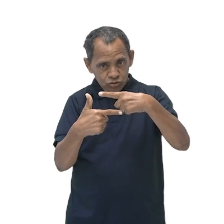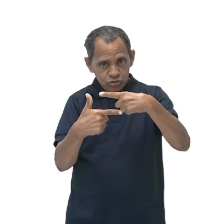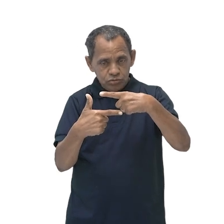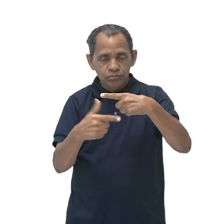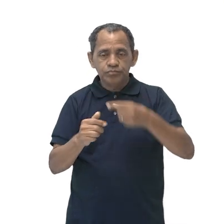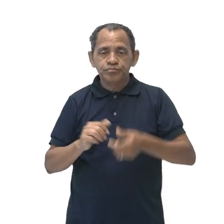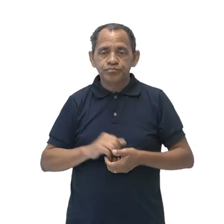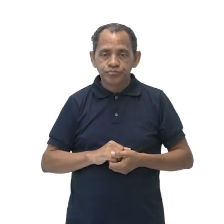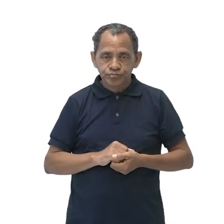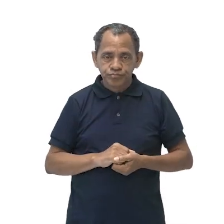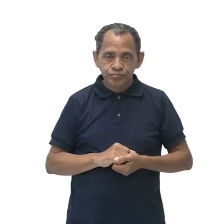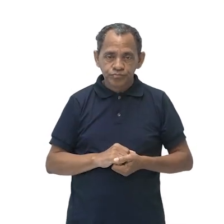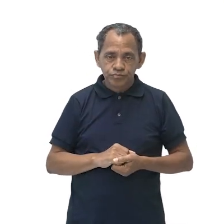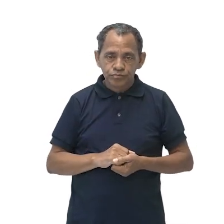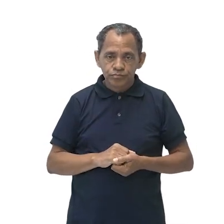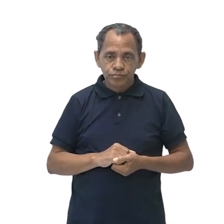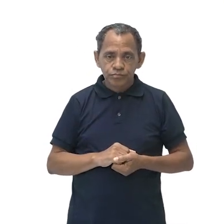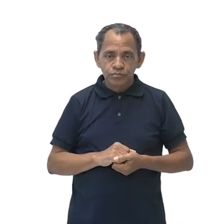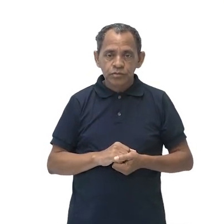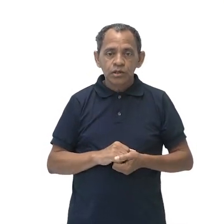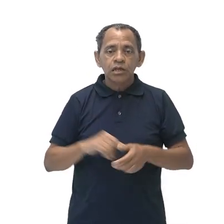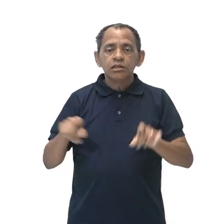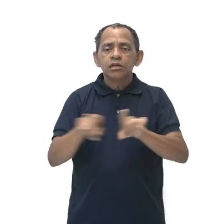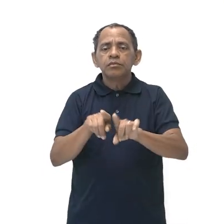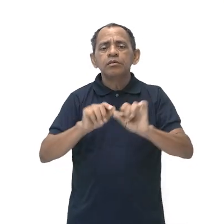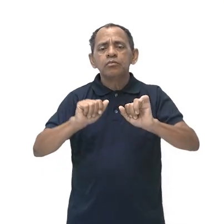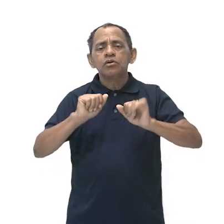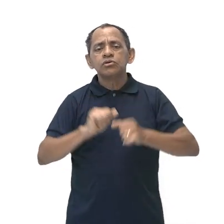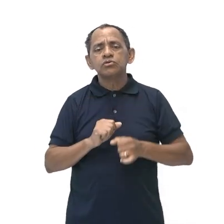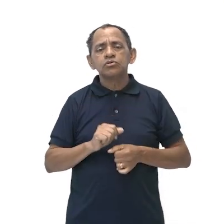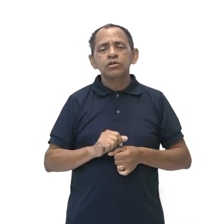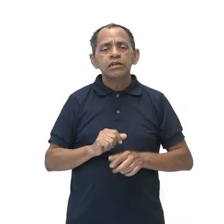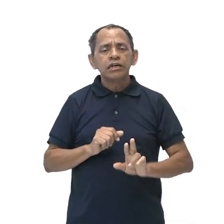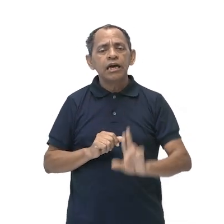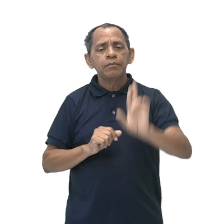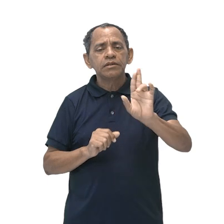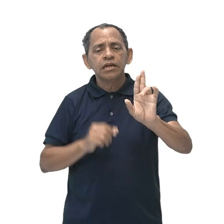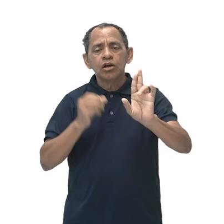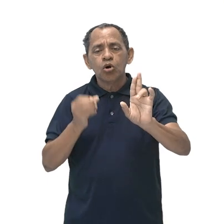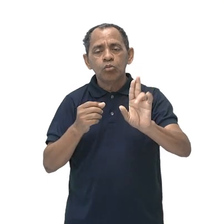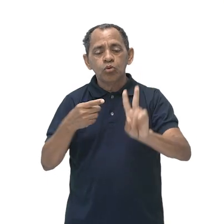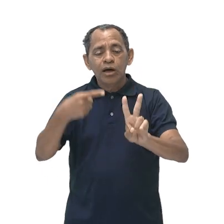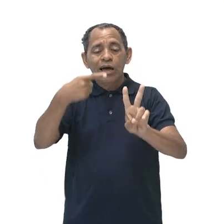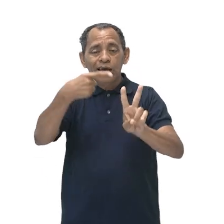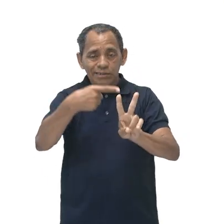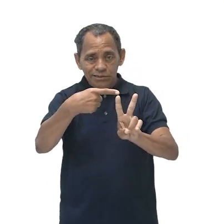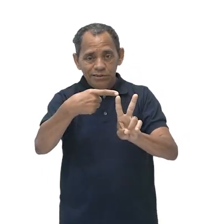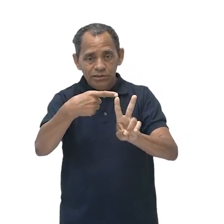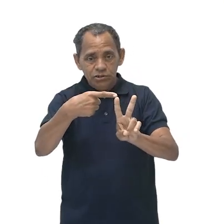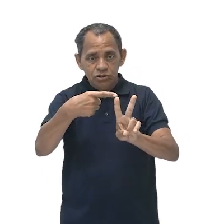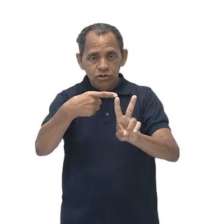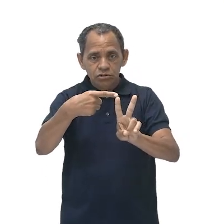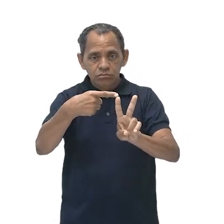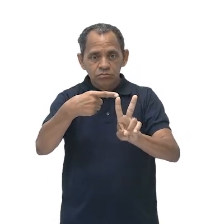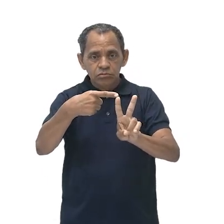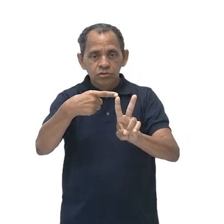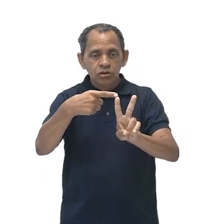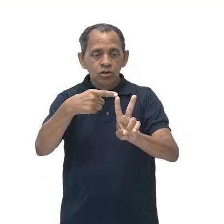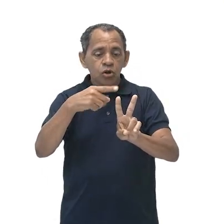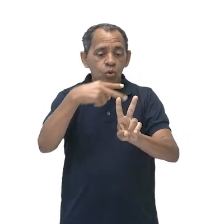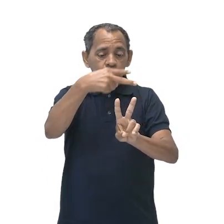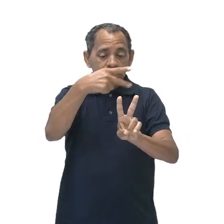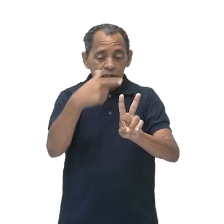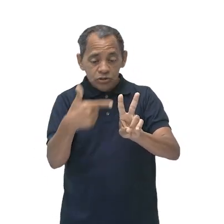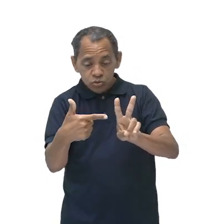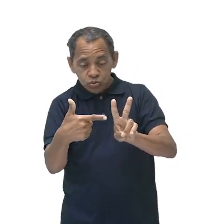certo? Eu também posso escrever aqui, ó, a raiz quadrada de 2. Quanto que é a raiz quadrada